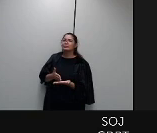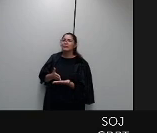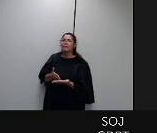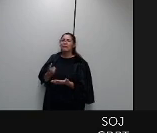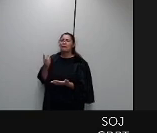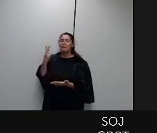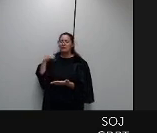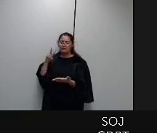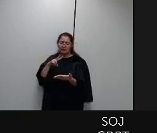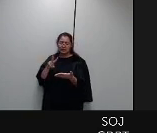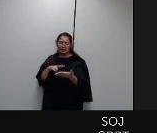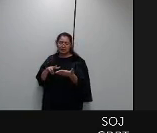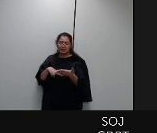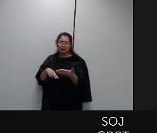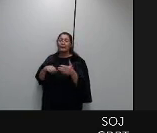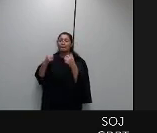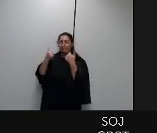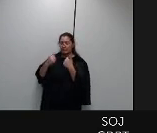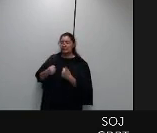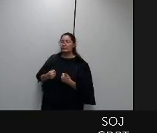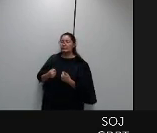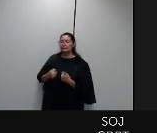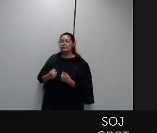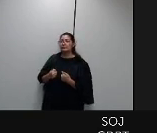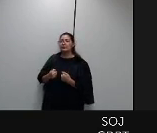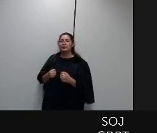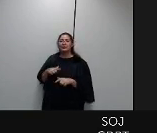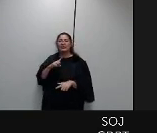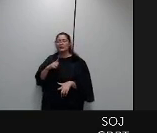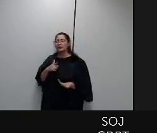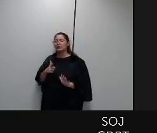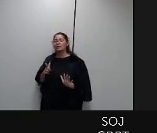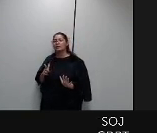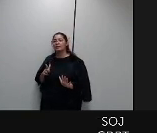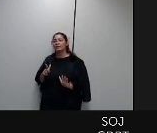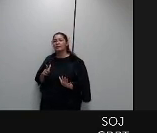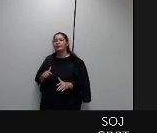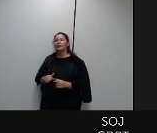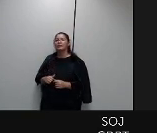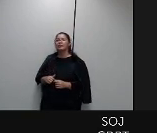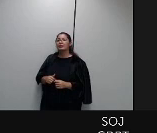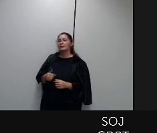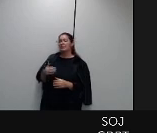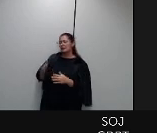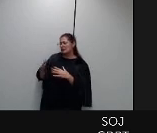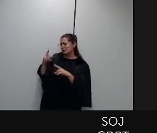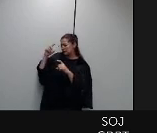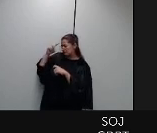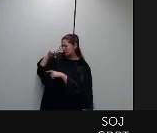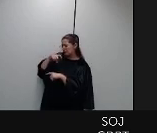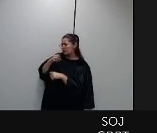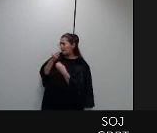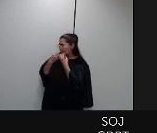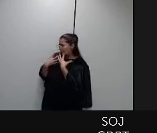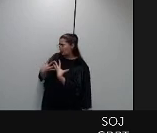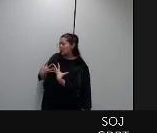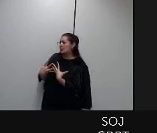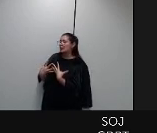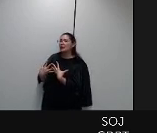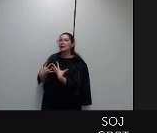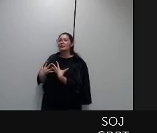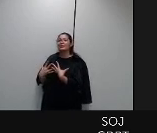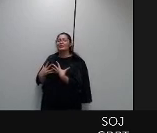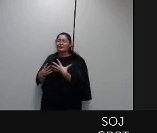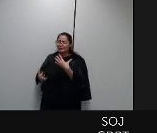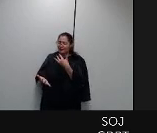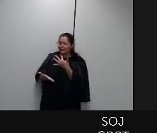agora plenamente possível ver o ministro Napoleão não tem nenhuma dificuldade e é bom que vai amadurecendo